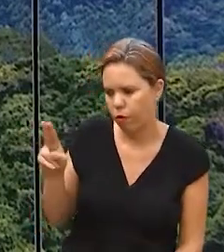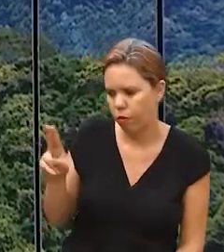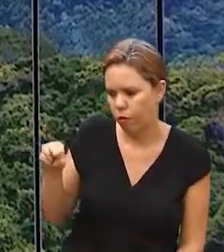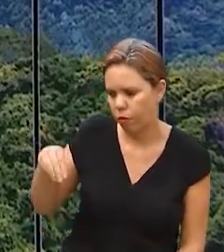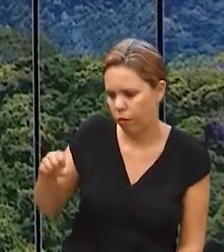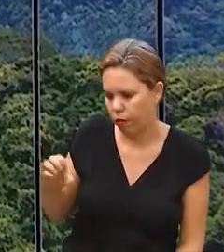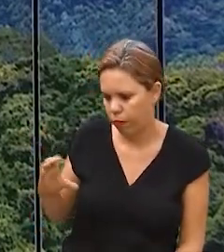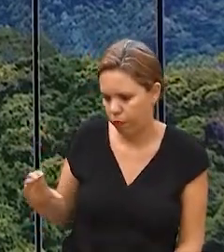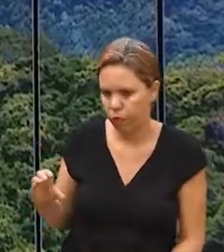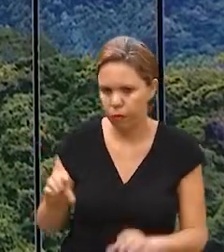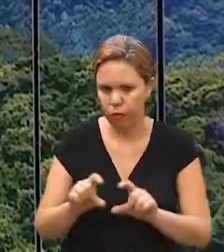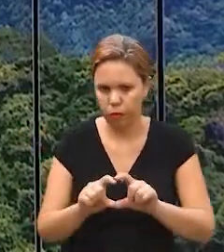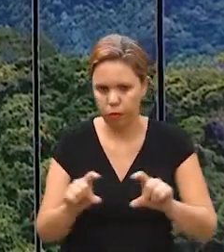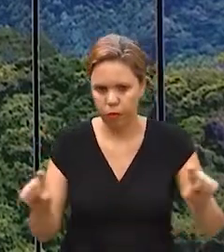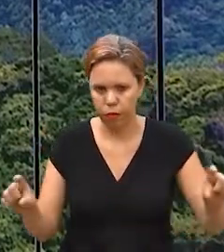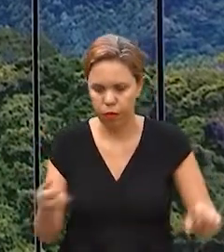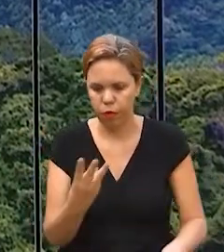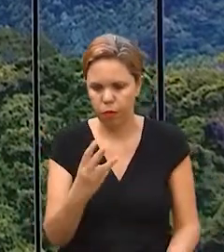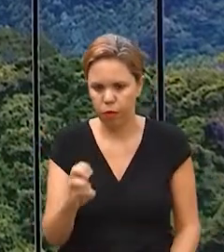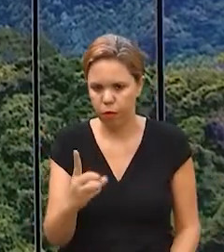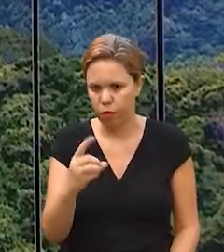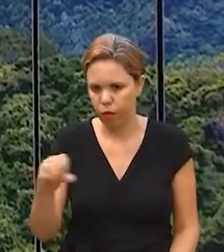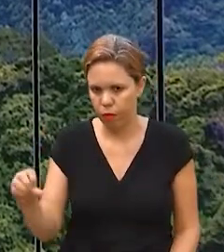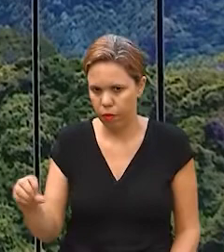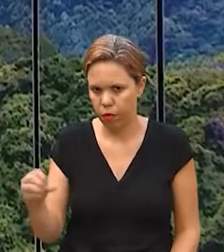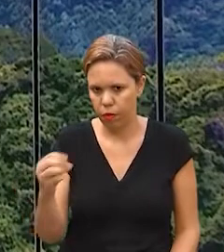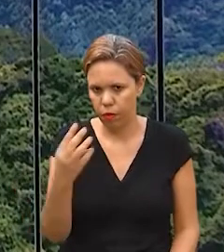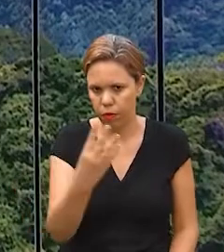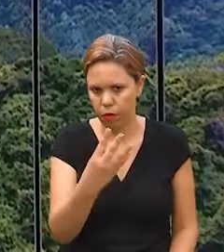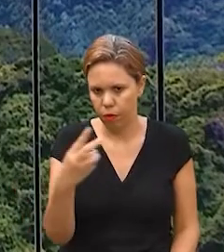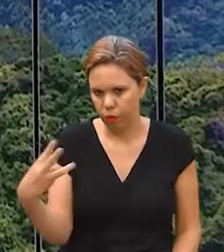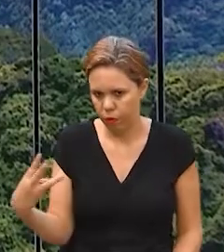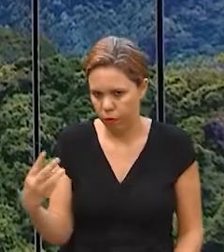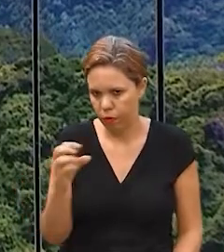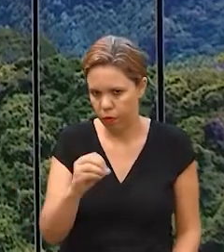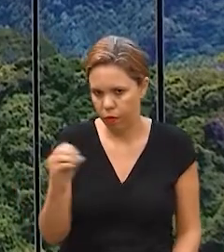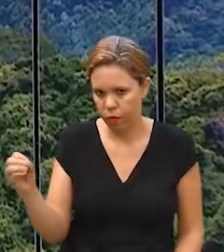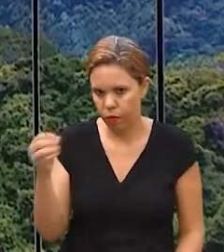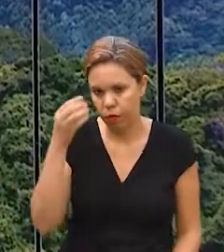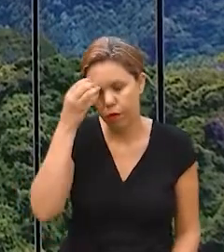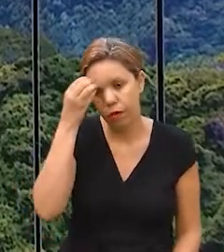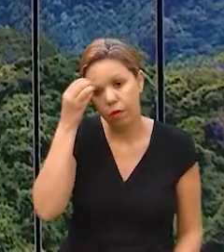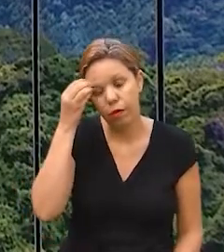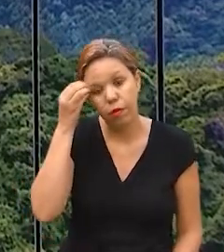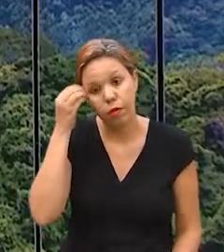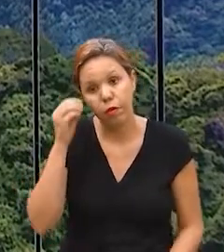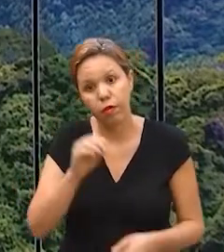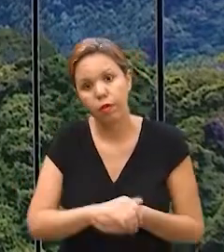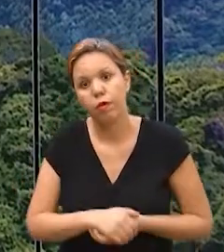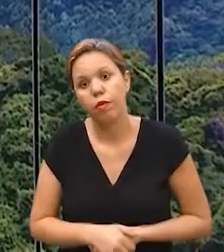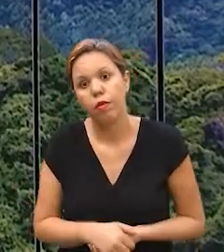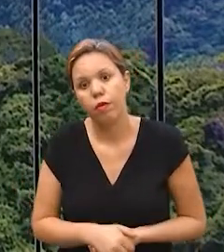FUMEC pelo telefone 35 19 43 00.